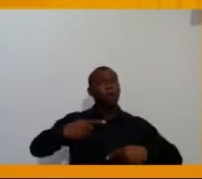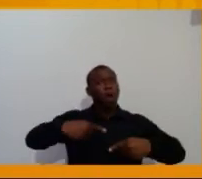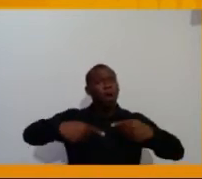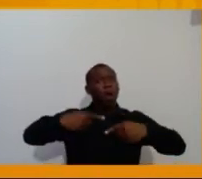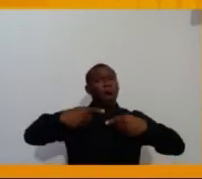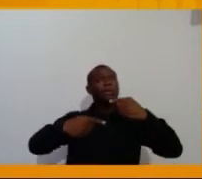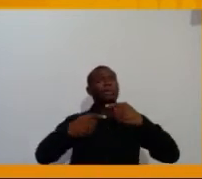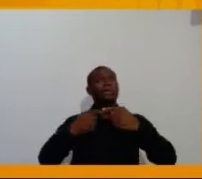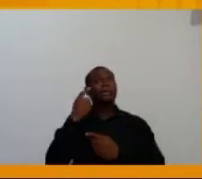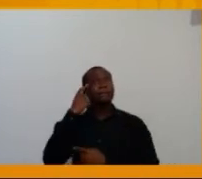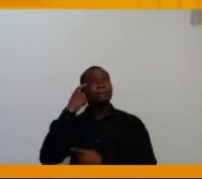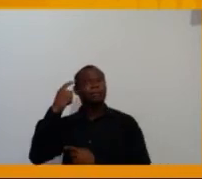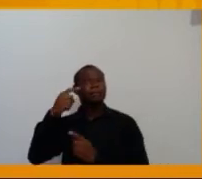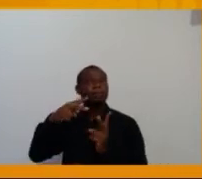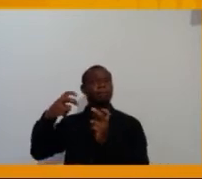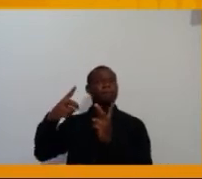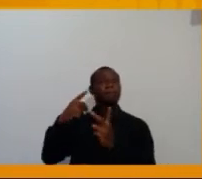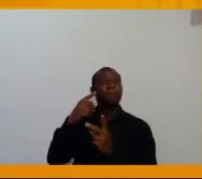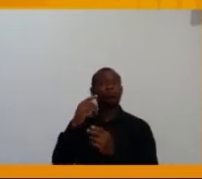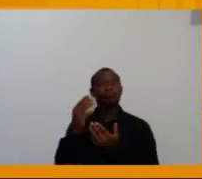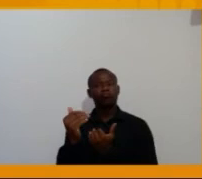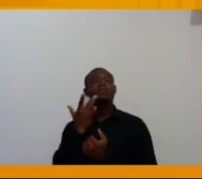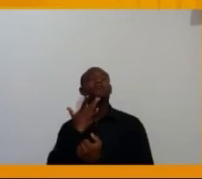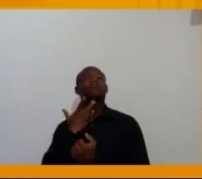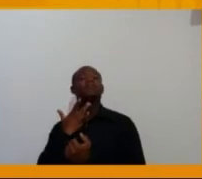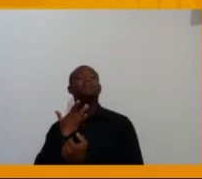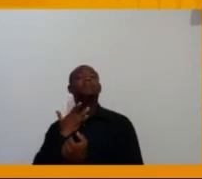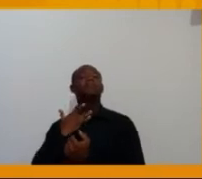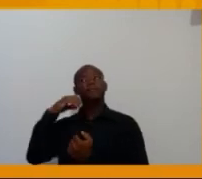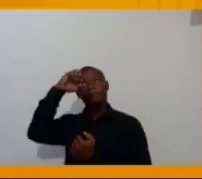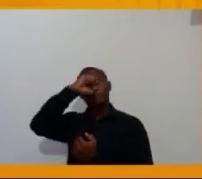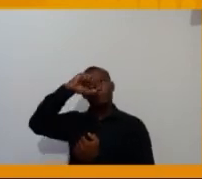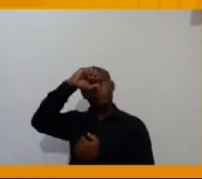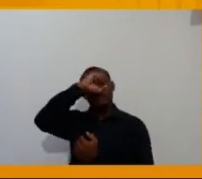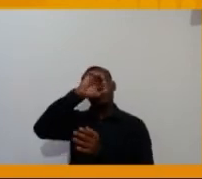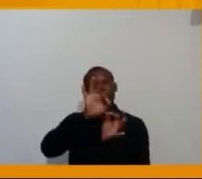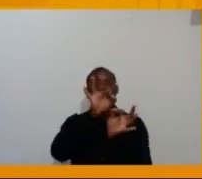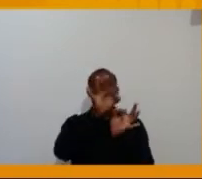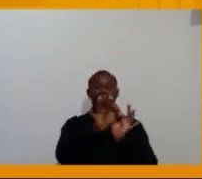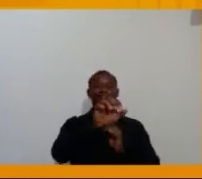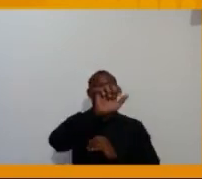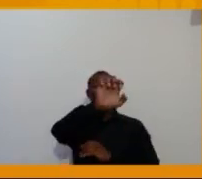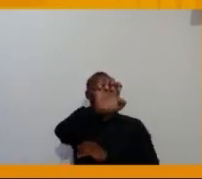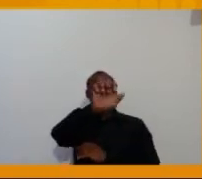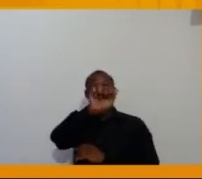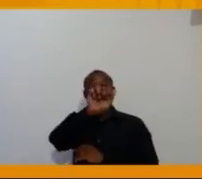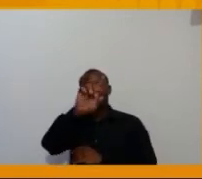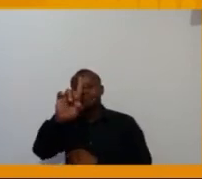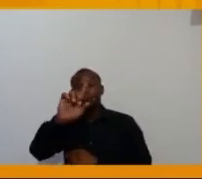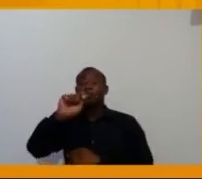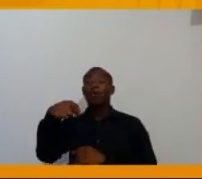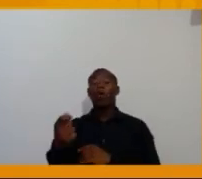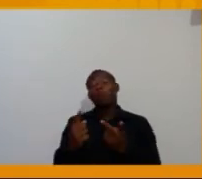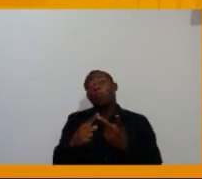tenha apressado essa distância, né, da inclusão das tecnologias para além da educação.